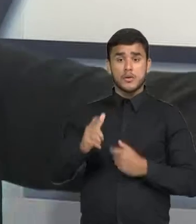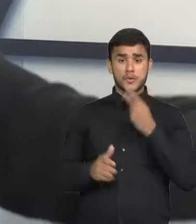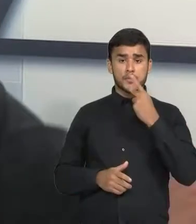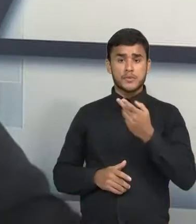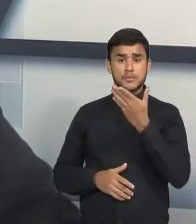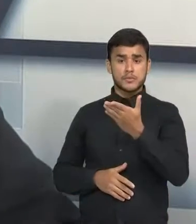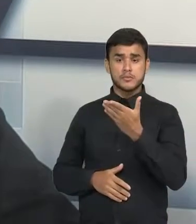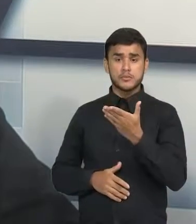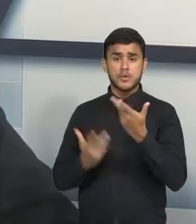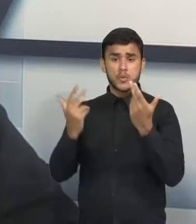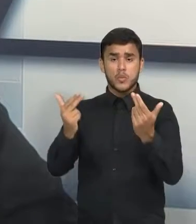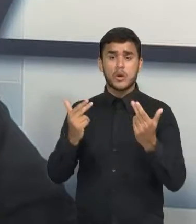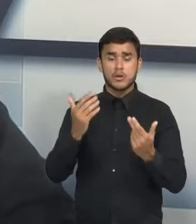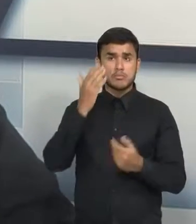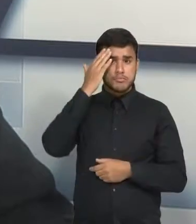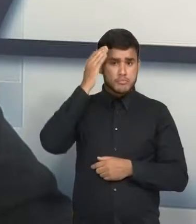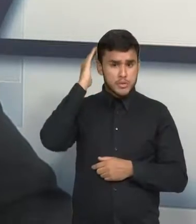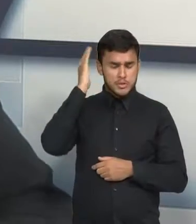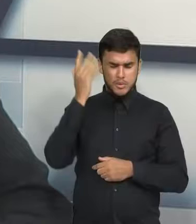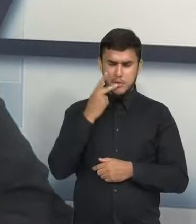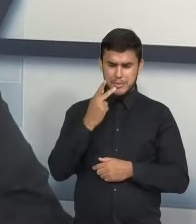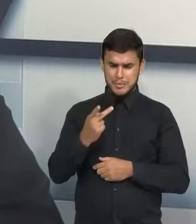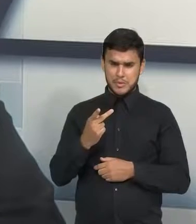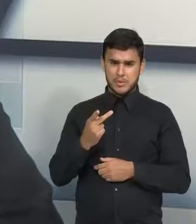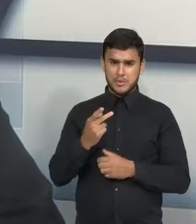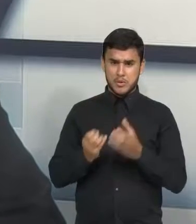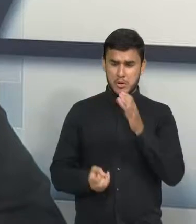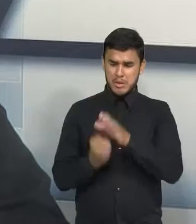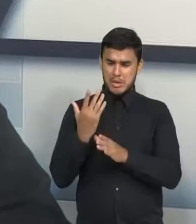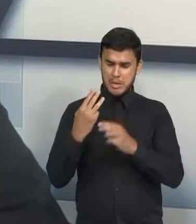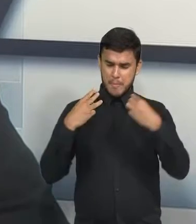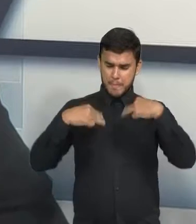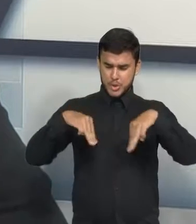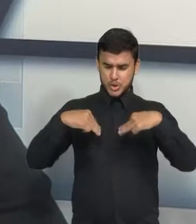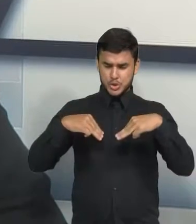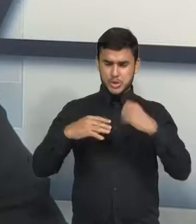desmoralizou o que o Temer falou. O Temer disse que não criaria um Ministério